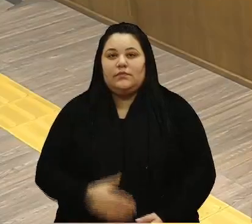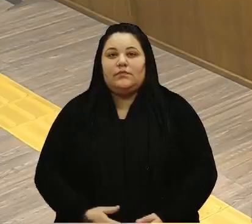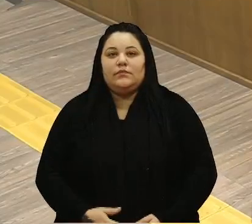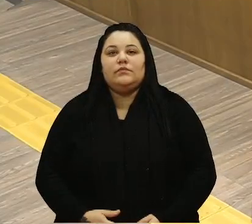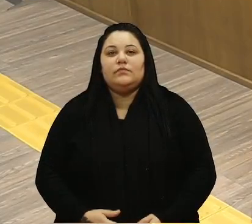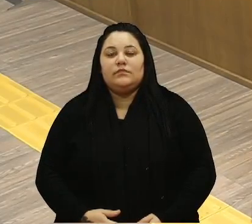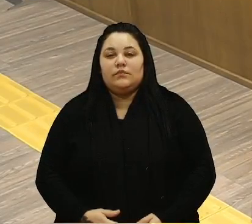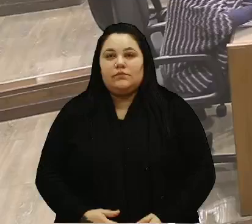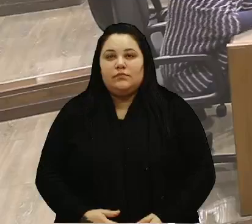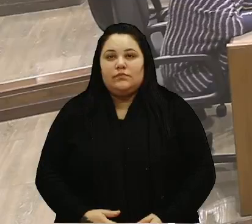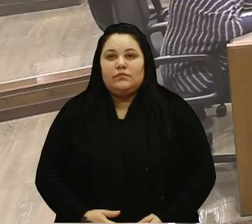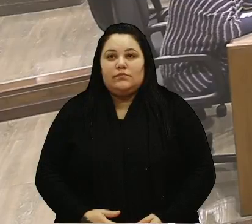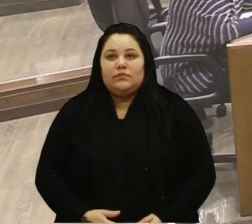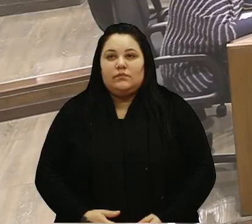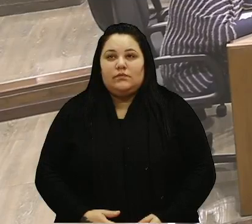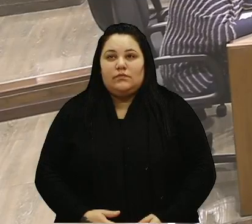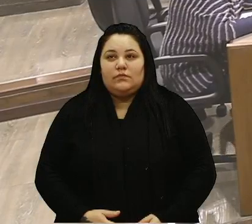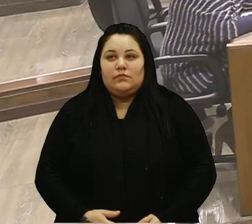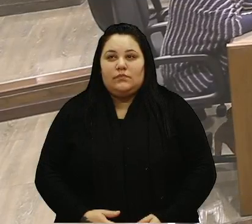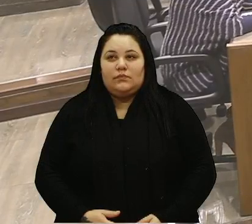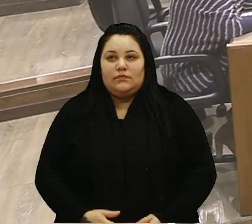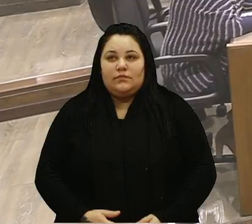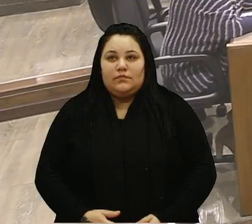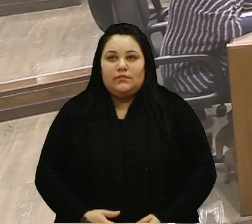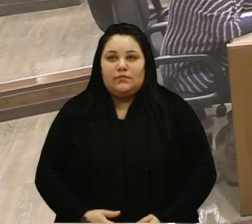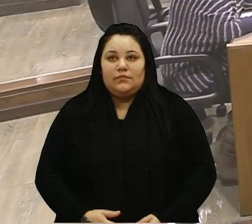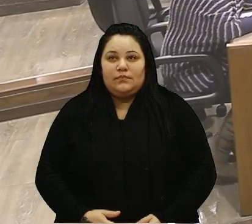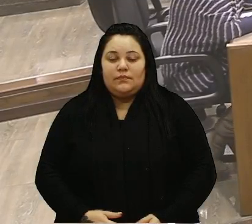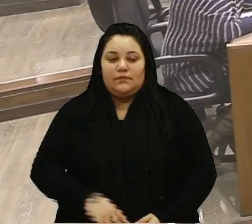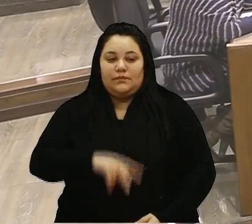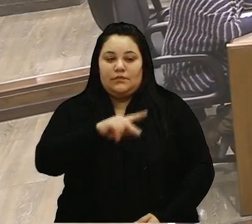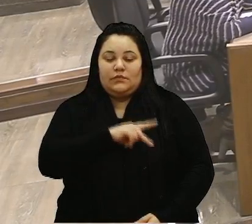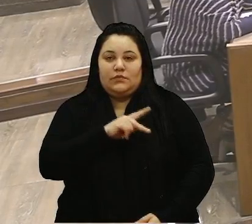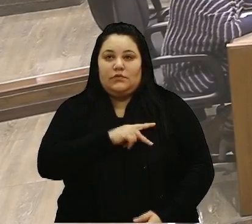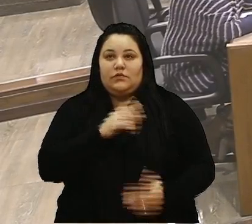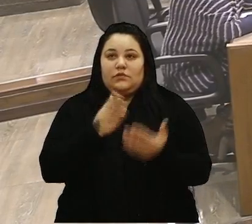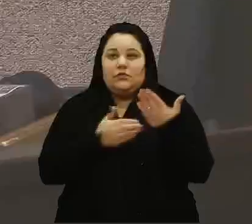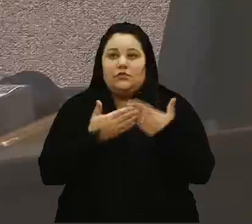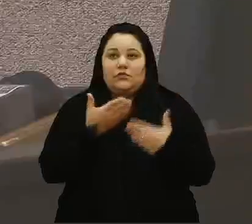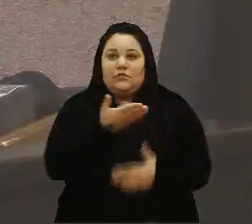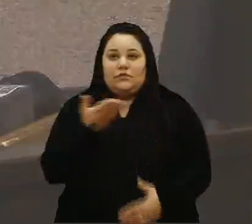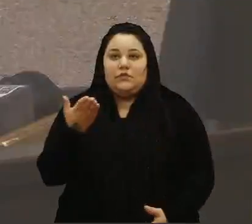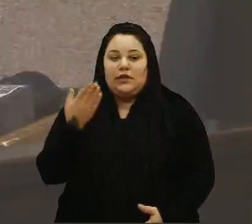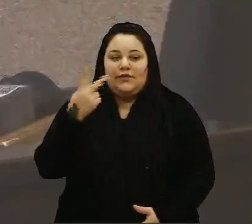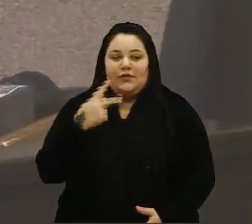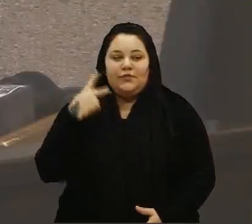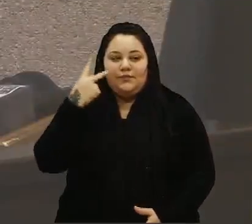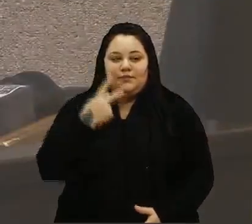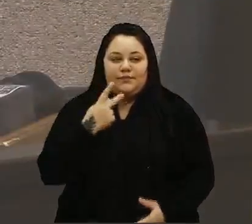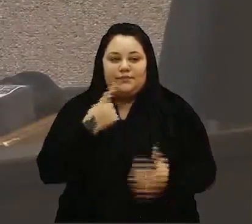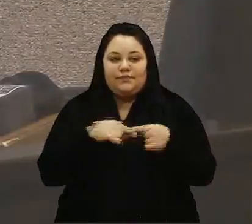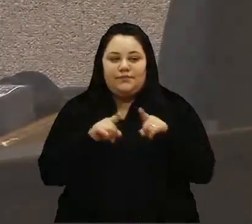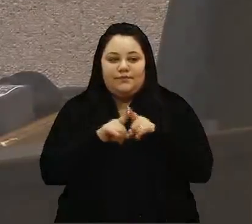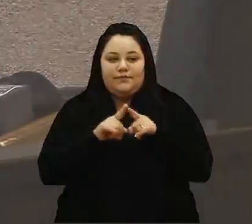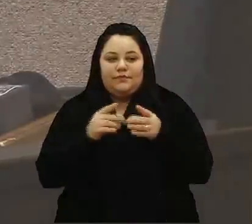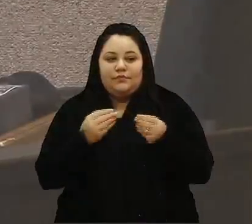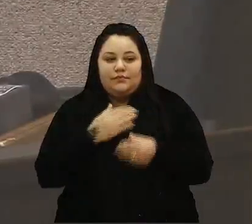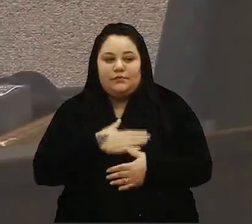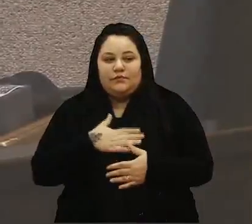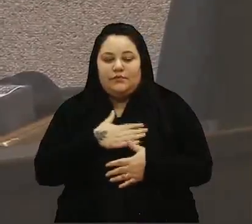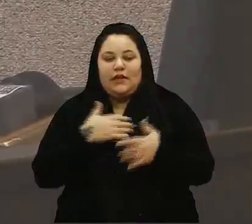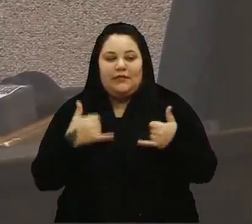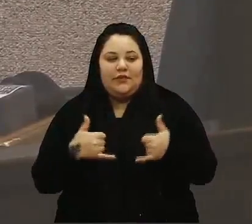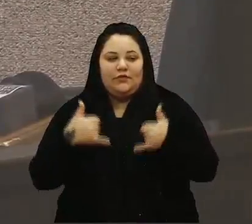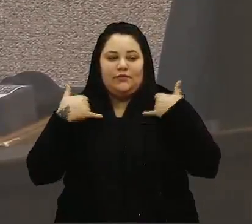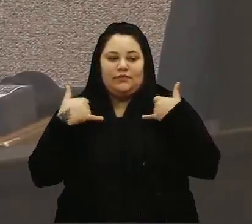Palavra, vereadora Daiane Mello. Senhora presidente, senhores vereadores, é com muito orgulho,